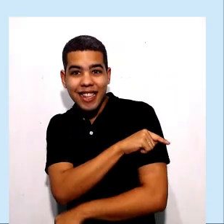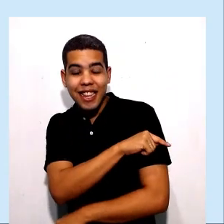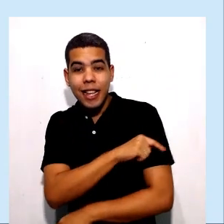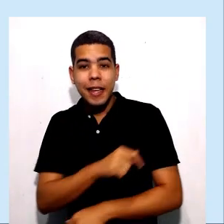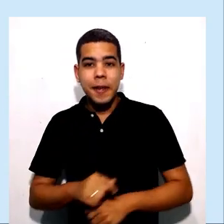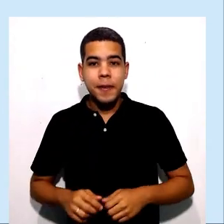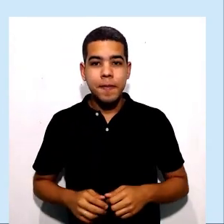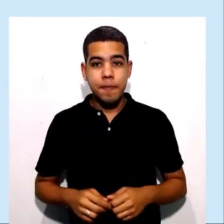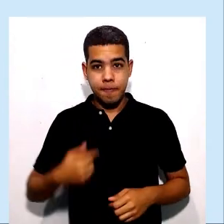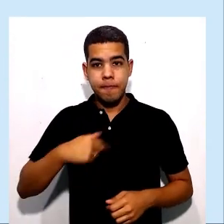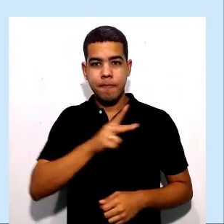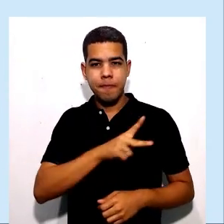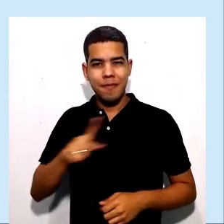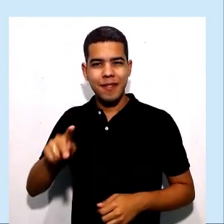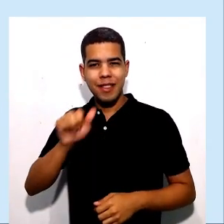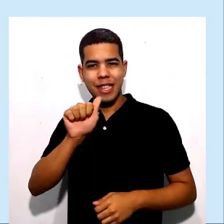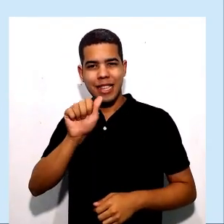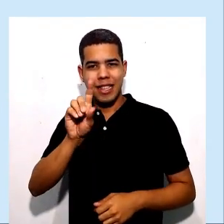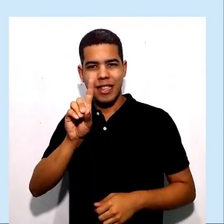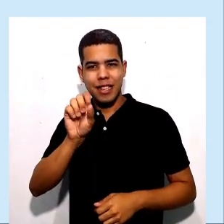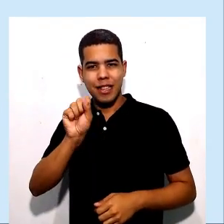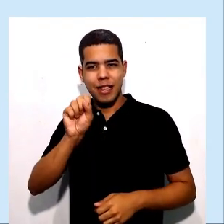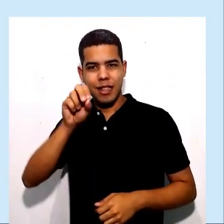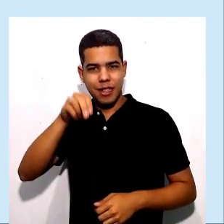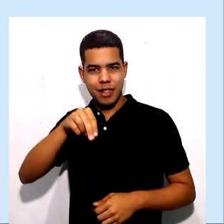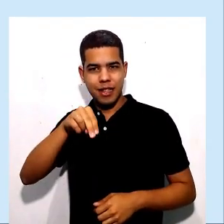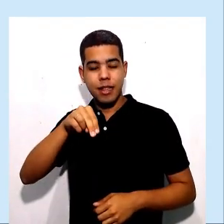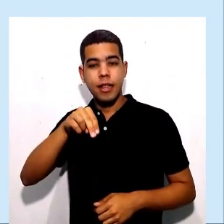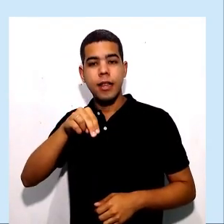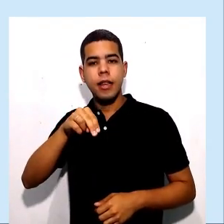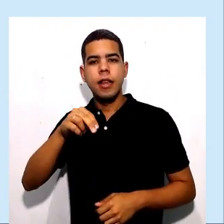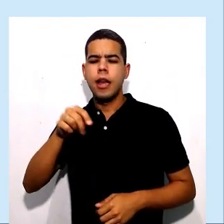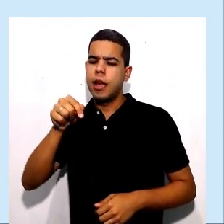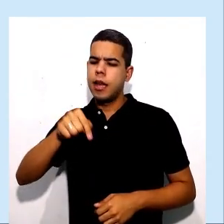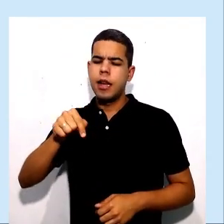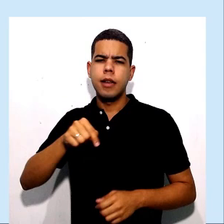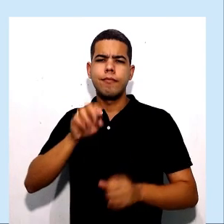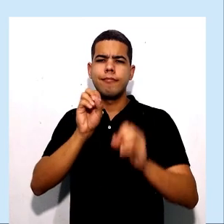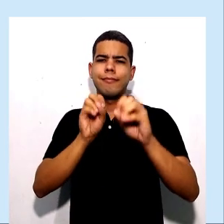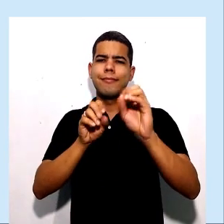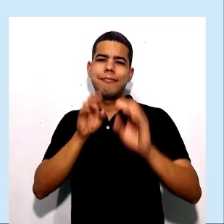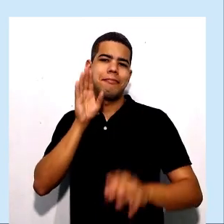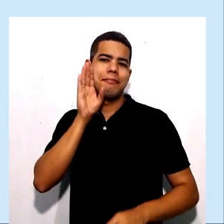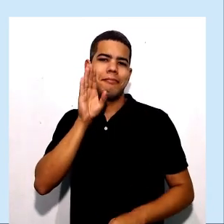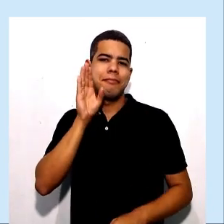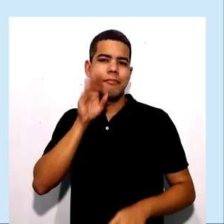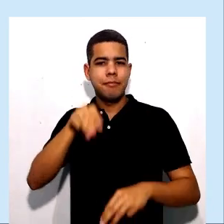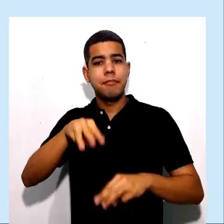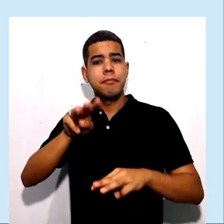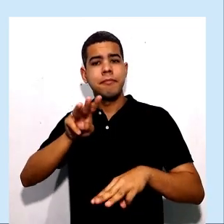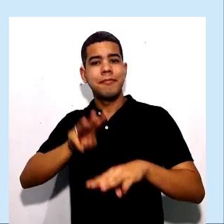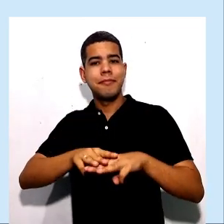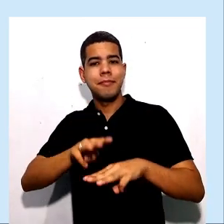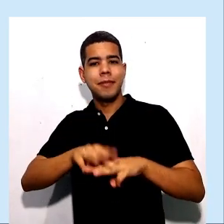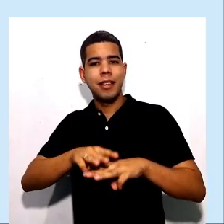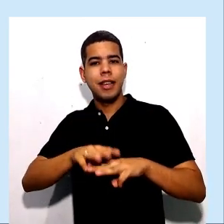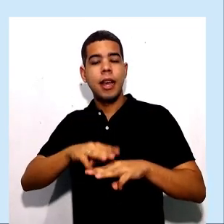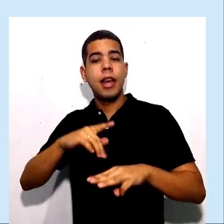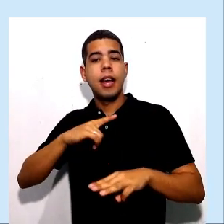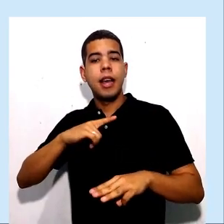Fala pessoal do sétimo ano, sou o professor Atos Sinício. Iremos ver uma aula massa hoje de